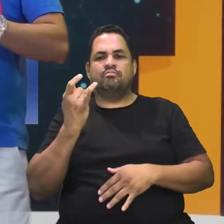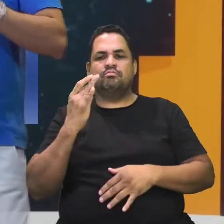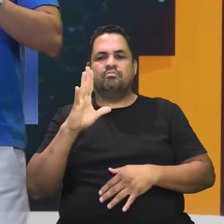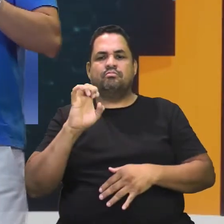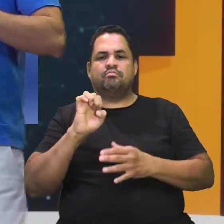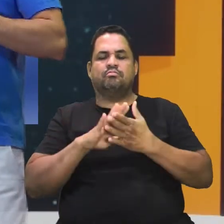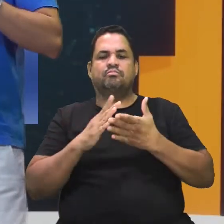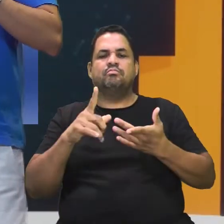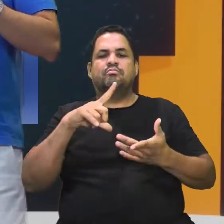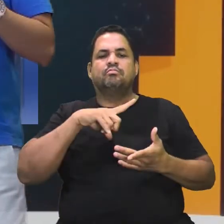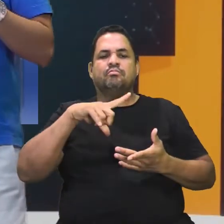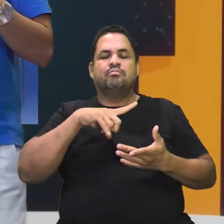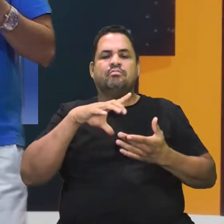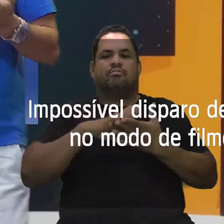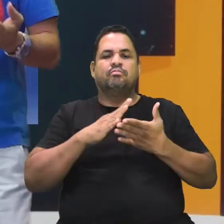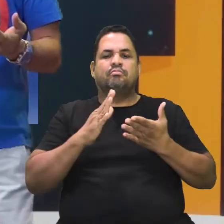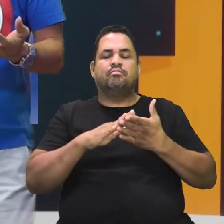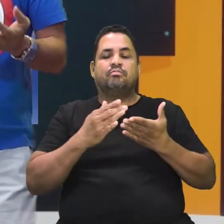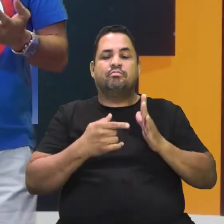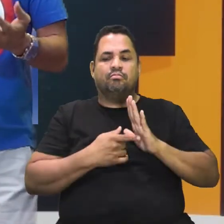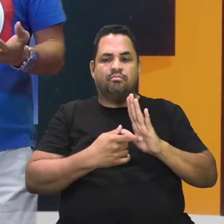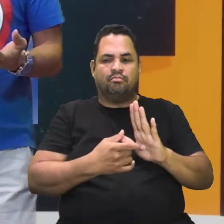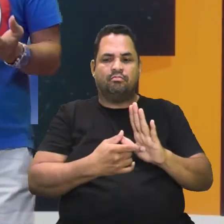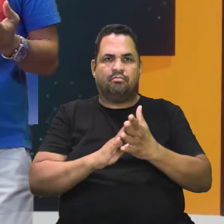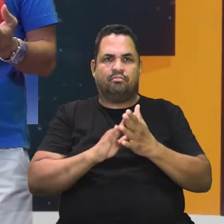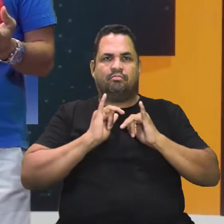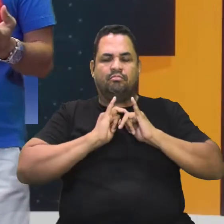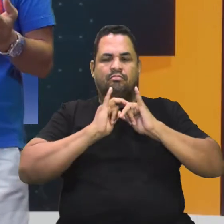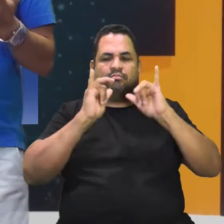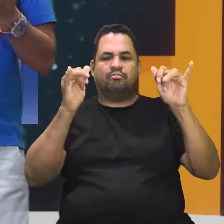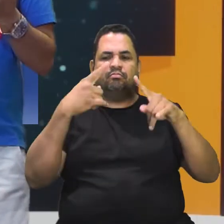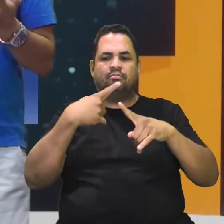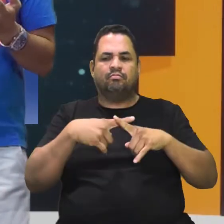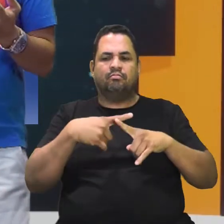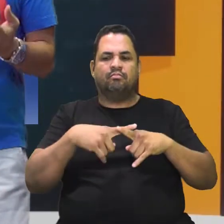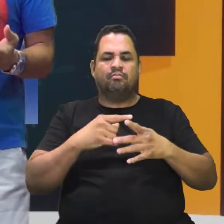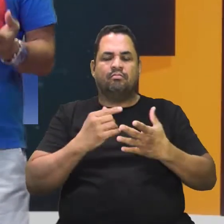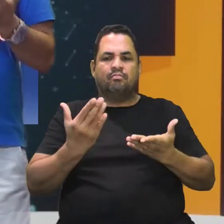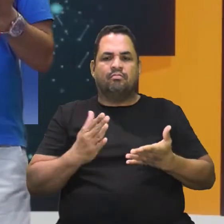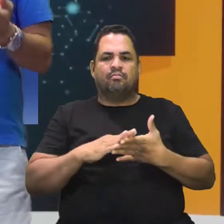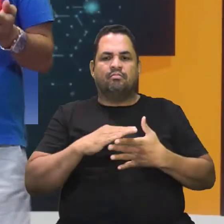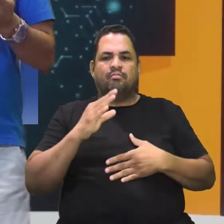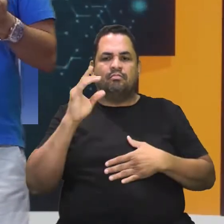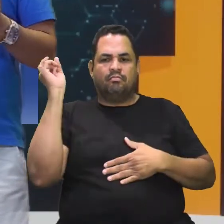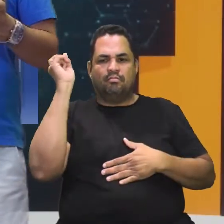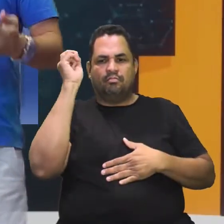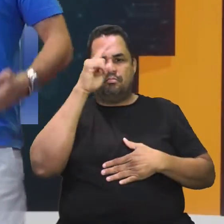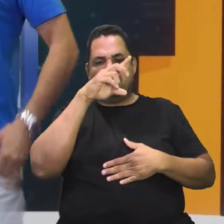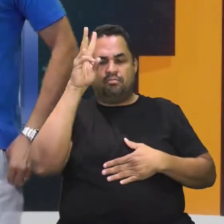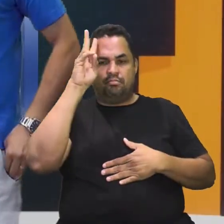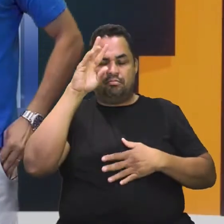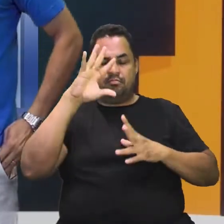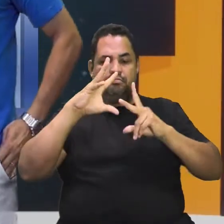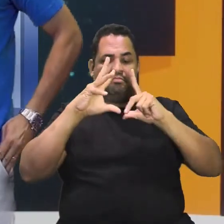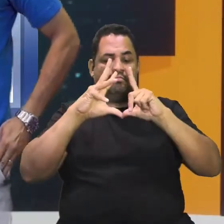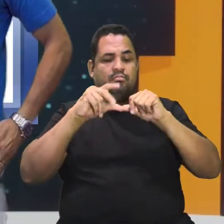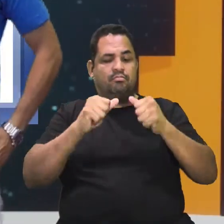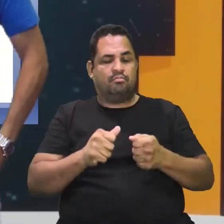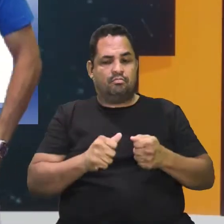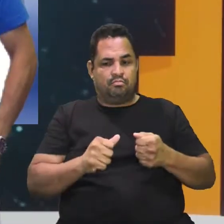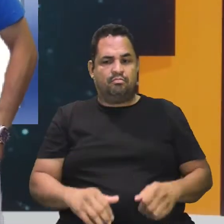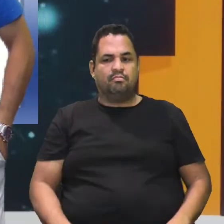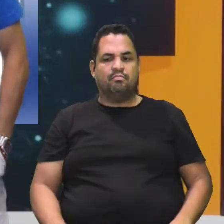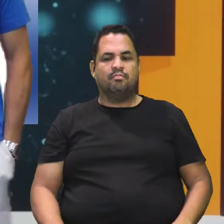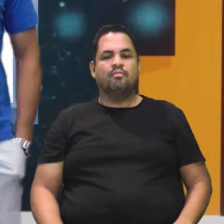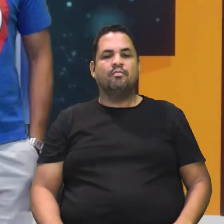que na hipérbole ele vai te fornecer essas informações. Por quê? É muito difícil de você lembrar de tudo. Verdade? É